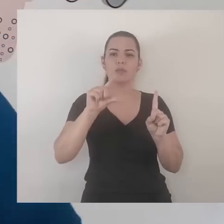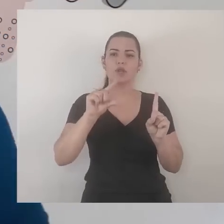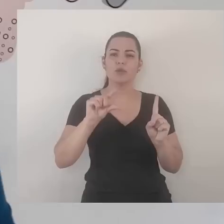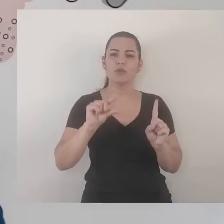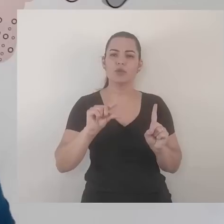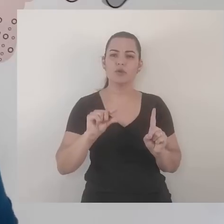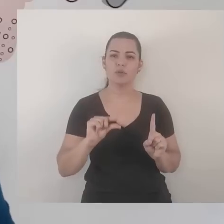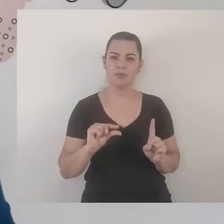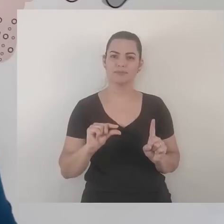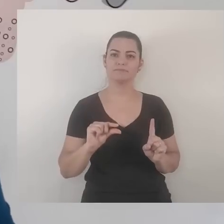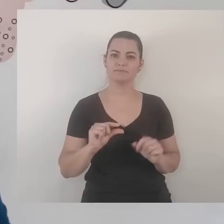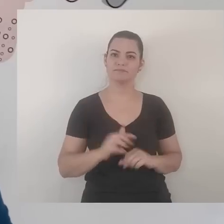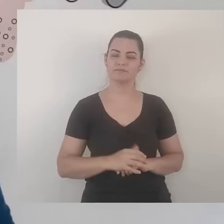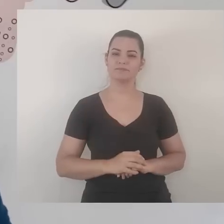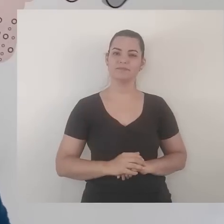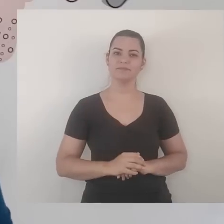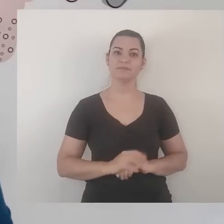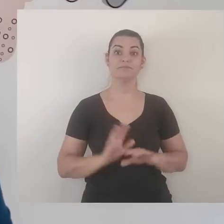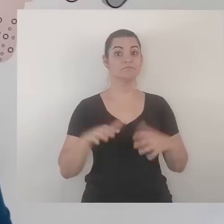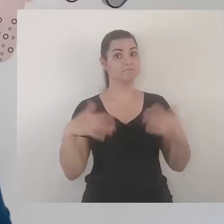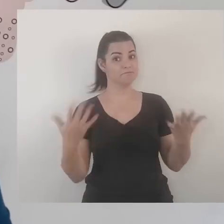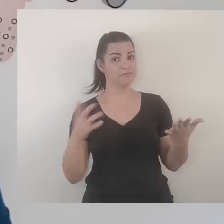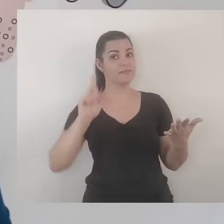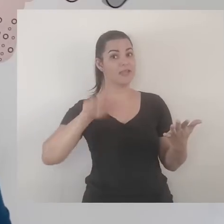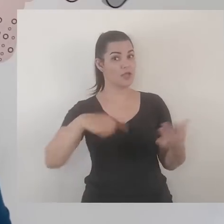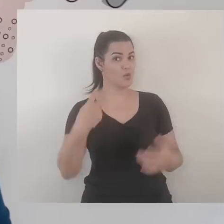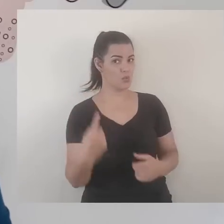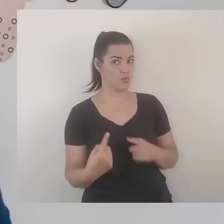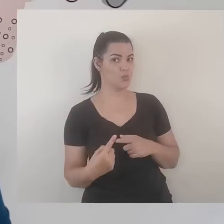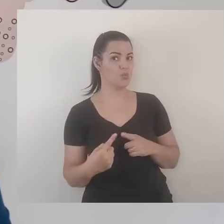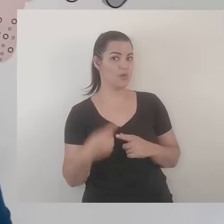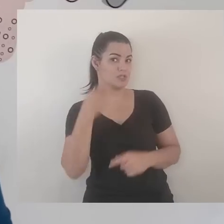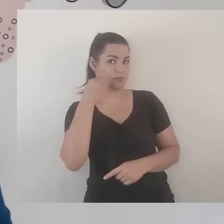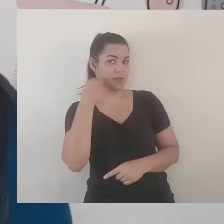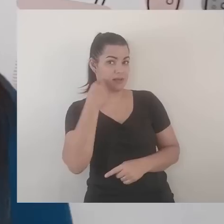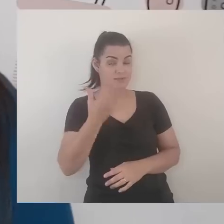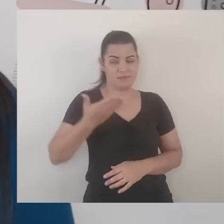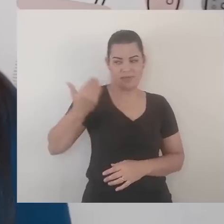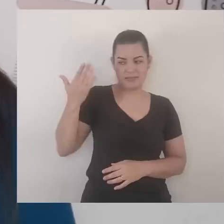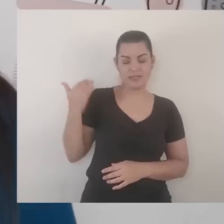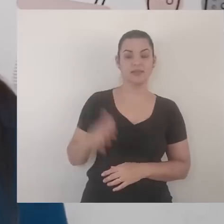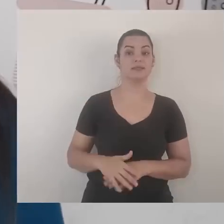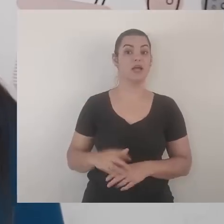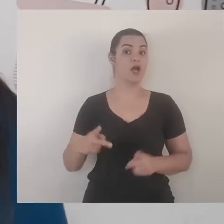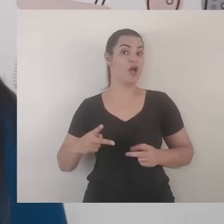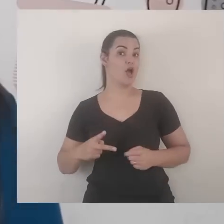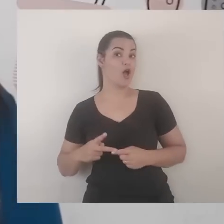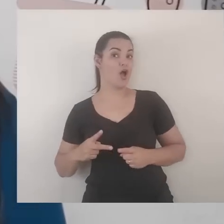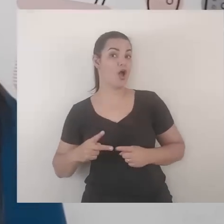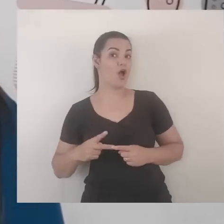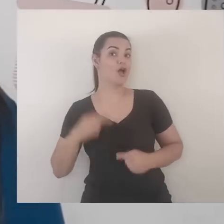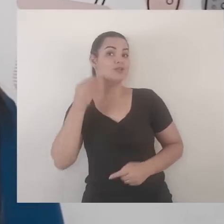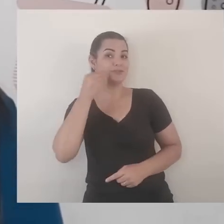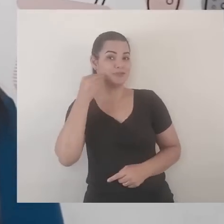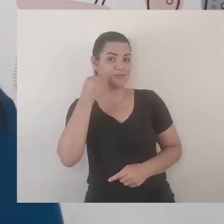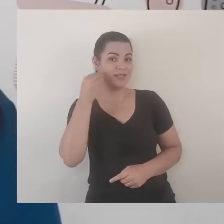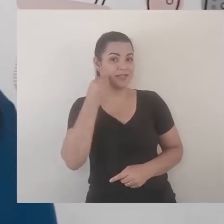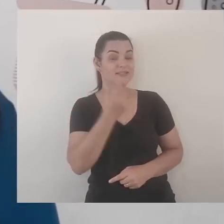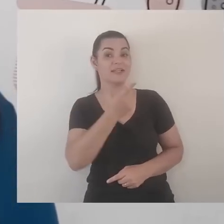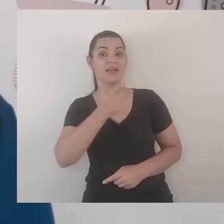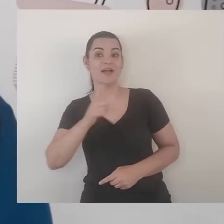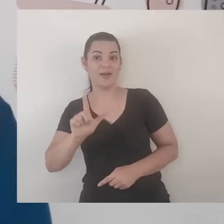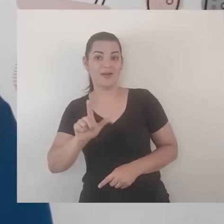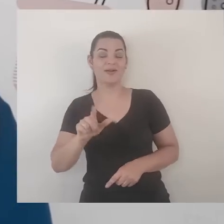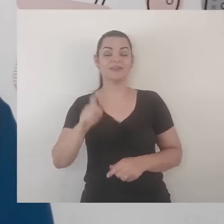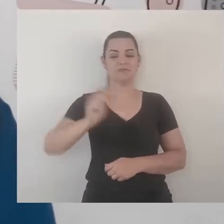ficando mais frio. Então esse foi um dos experimentos. Uma outra situação que as